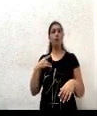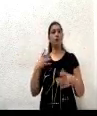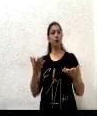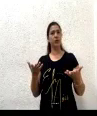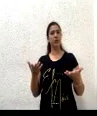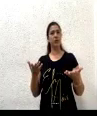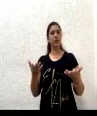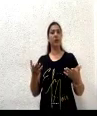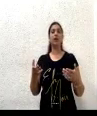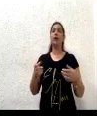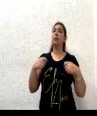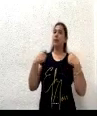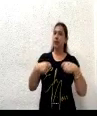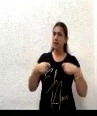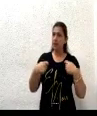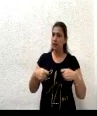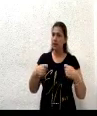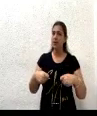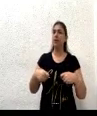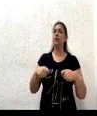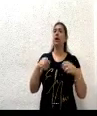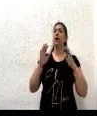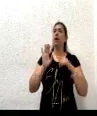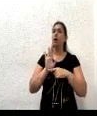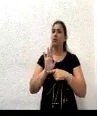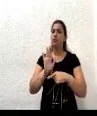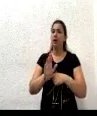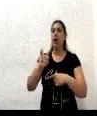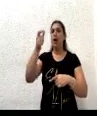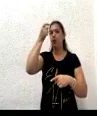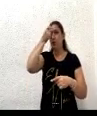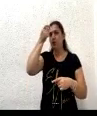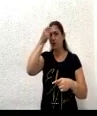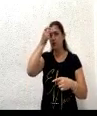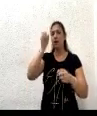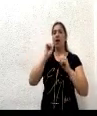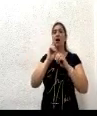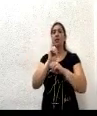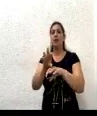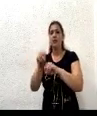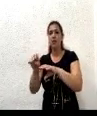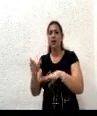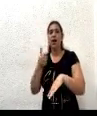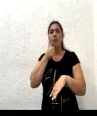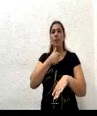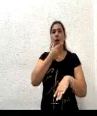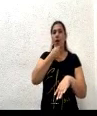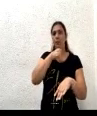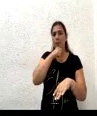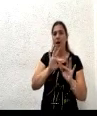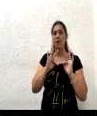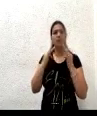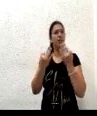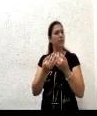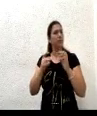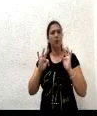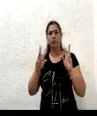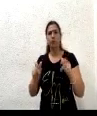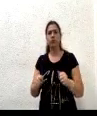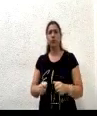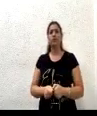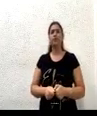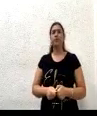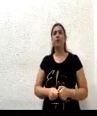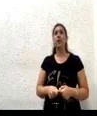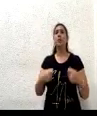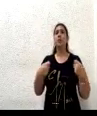conscientização diminui muito o caso. Vai conscientizar os pais, as mães e os parentes. É